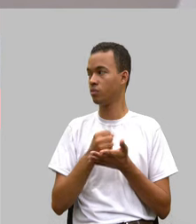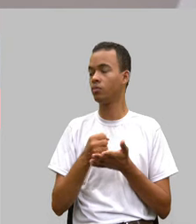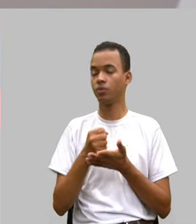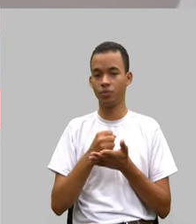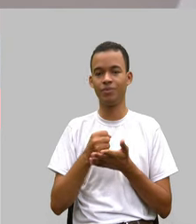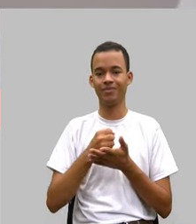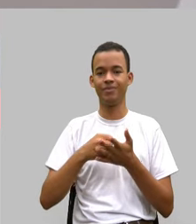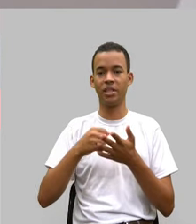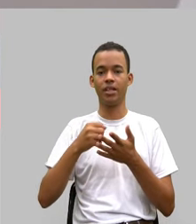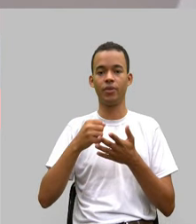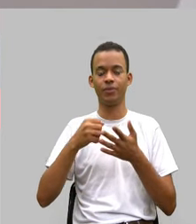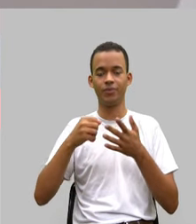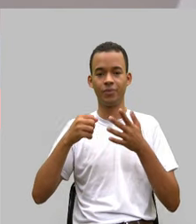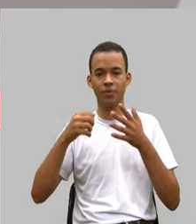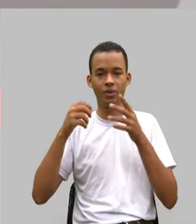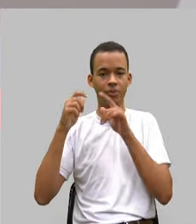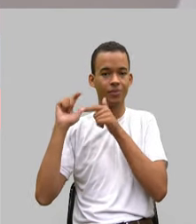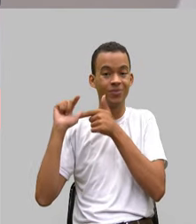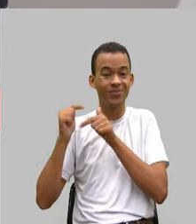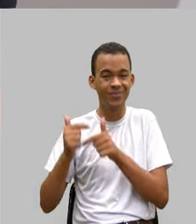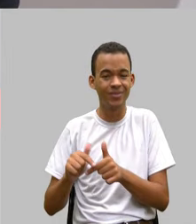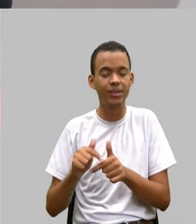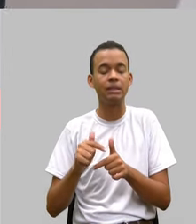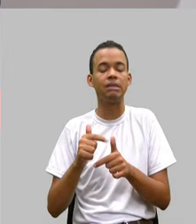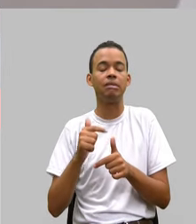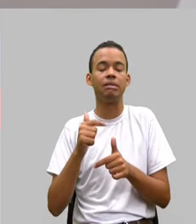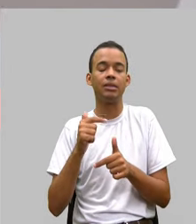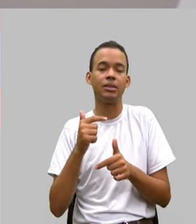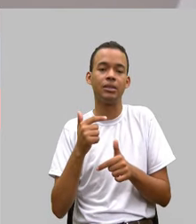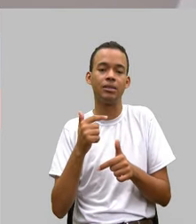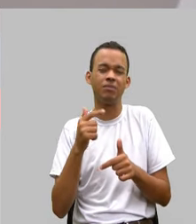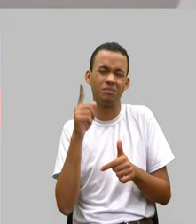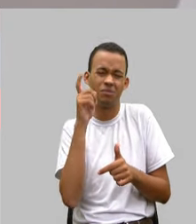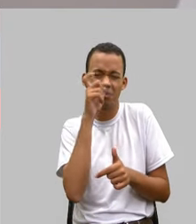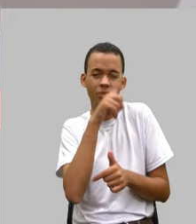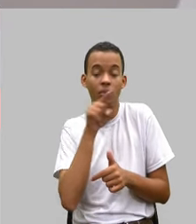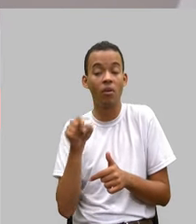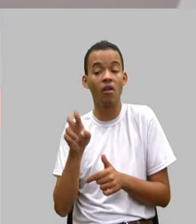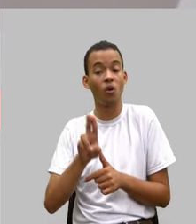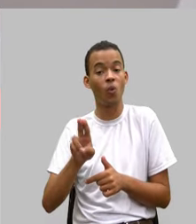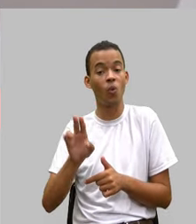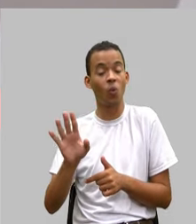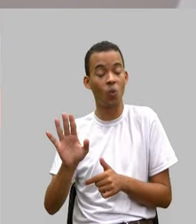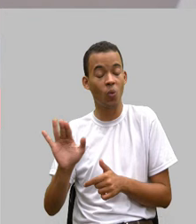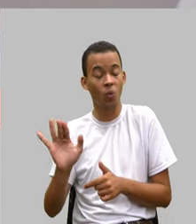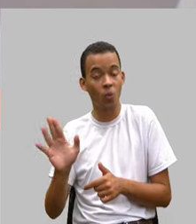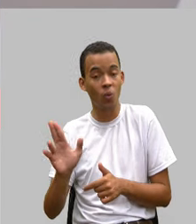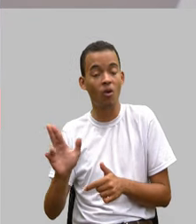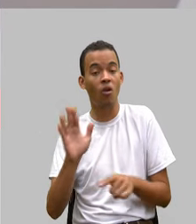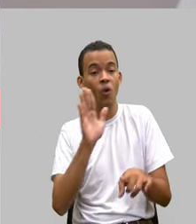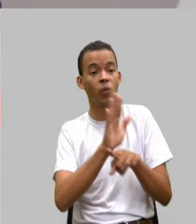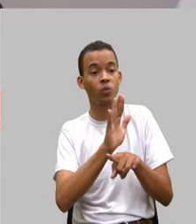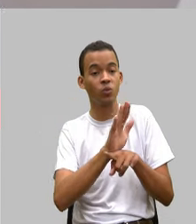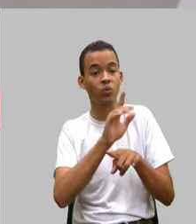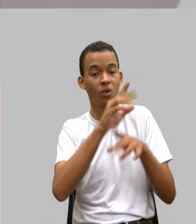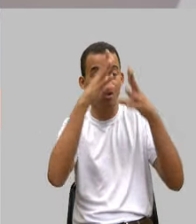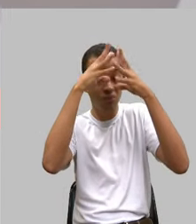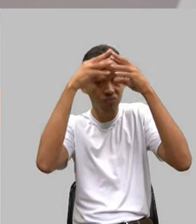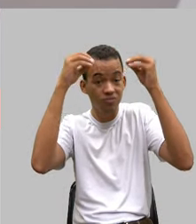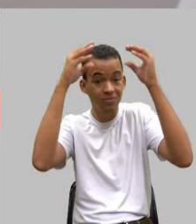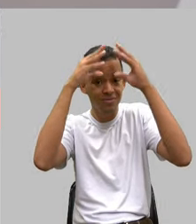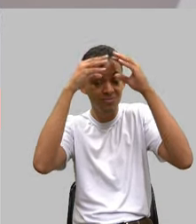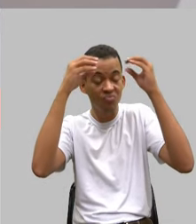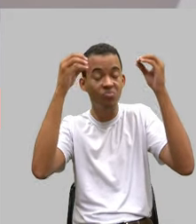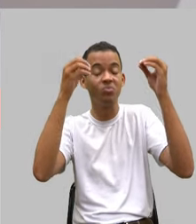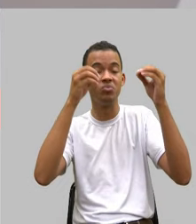o canabidiol é muito eficaz nesse sentido e e por e também né Eh é importante destacar a